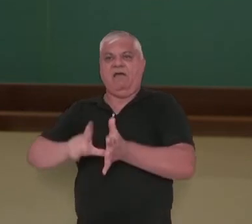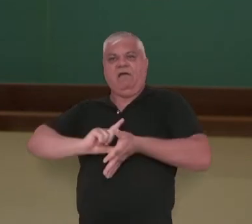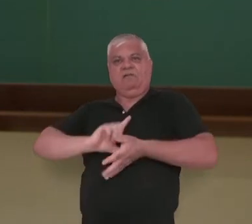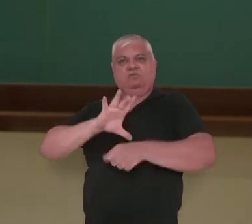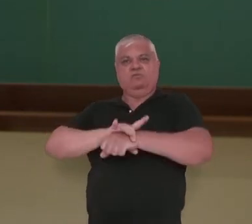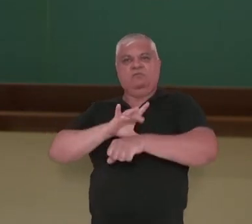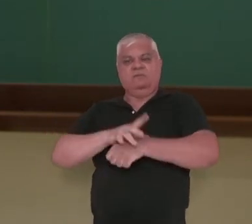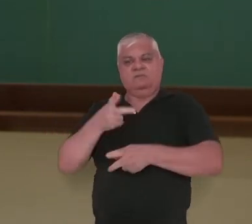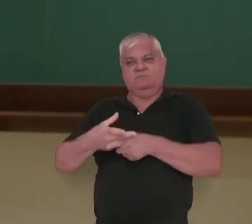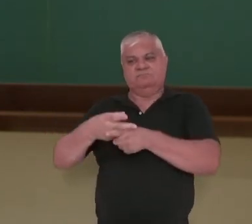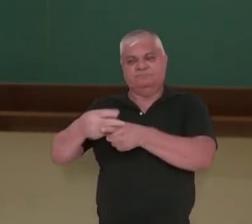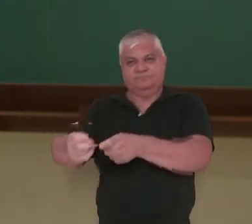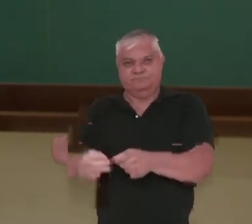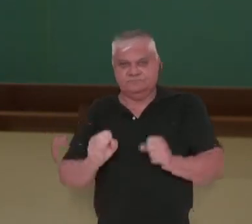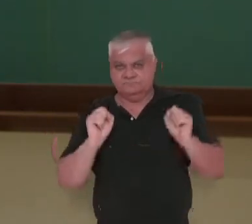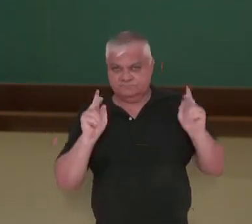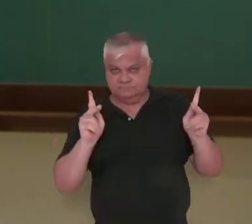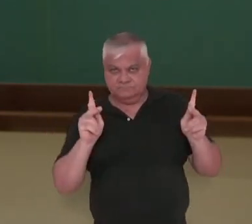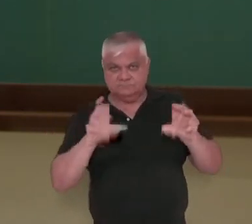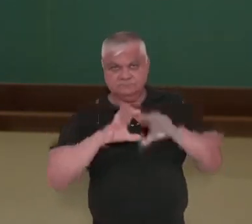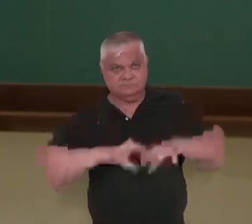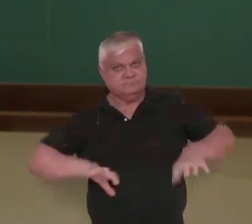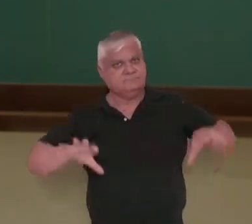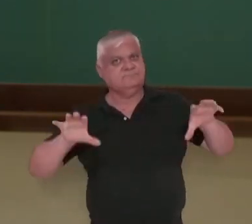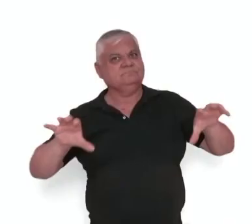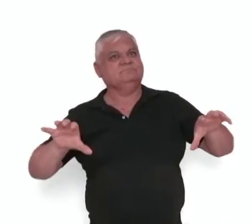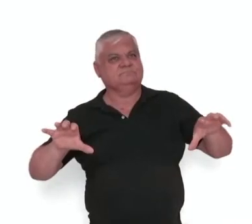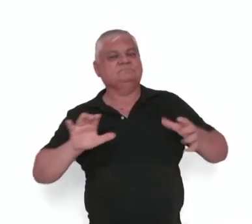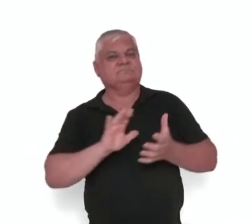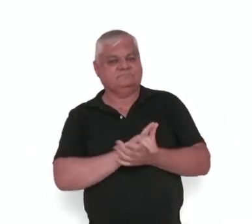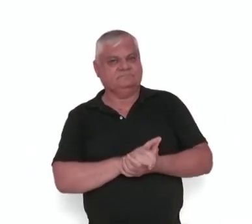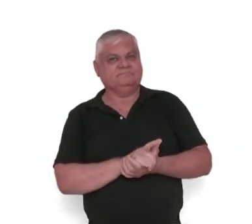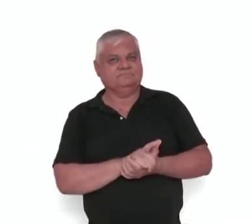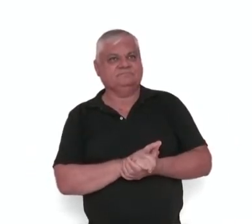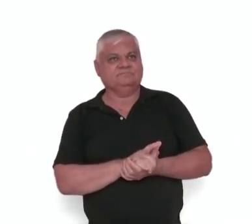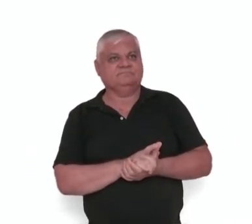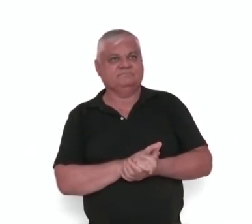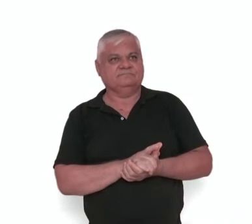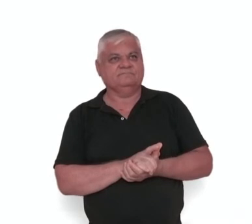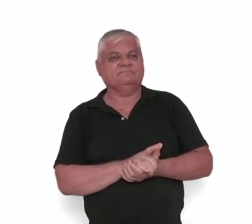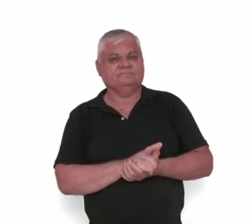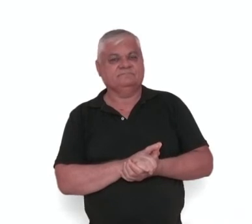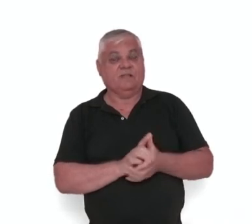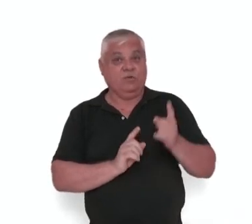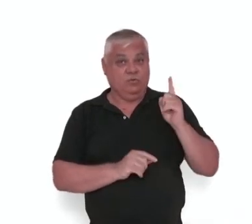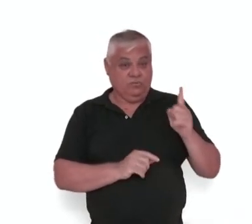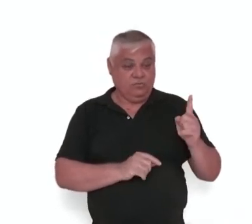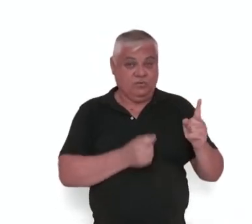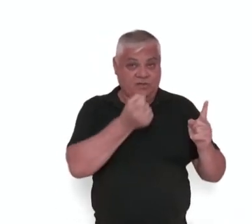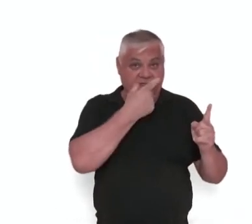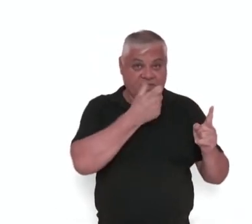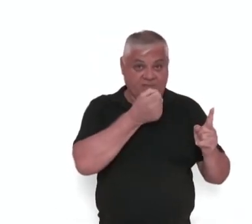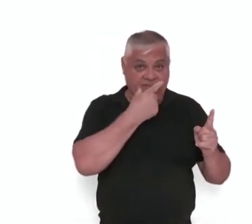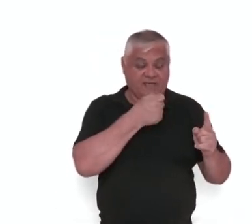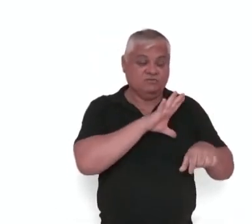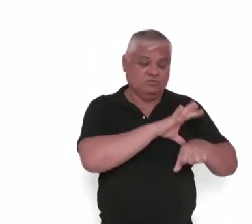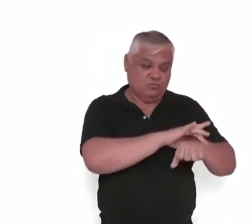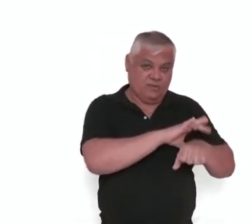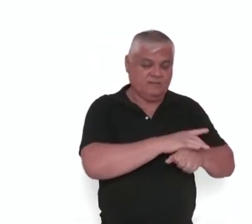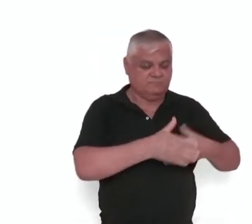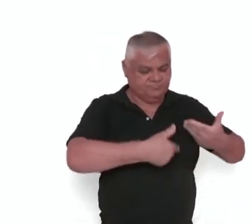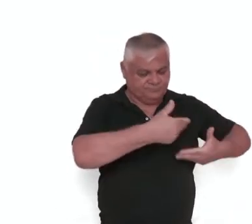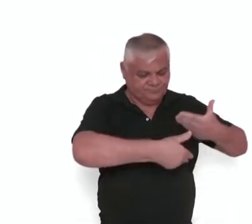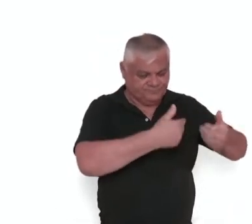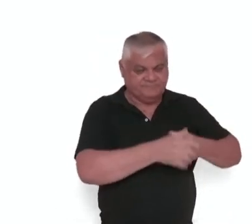aquela doença vá embora. Entendi? Então, uma a gente usa para, né, se prevenir. E a outra a gente usa tratando